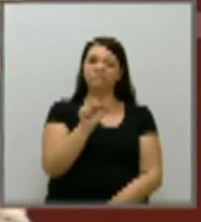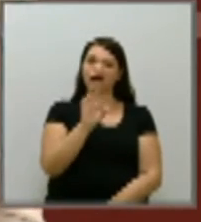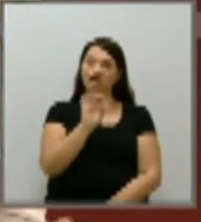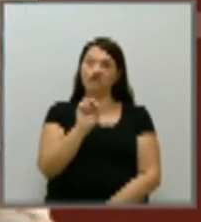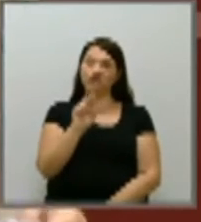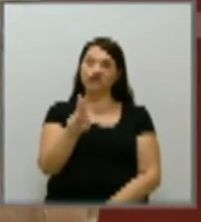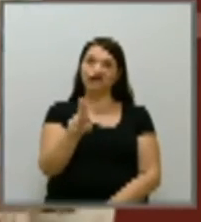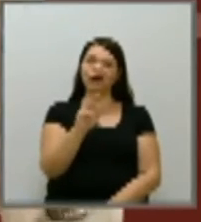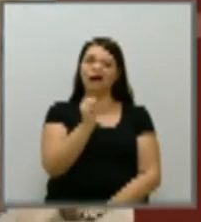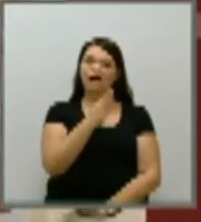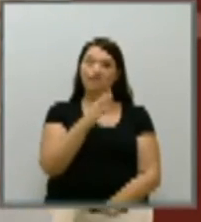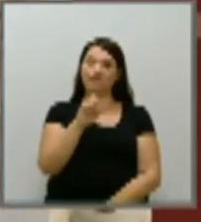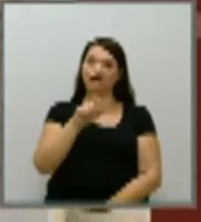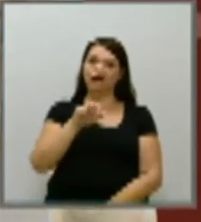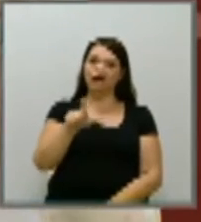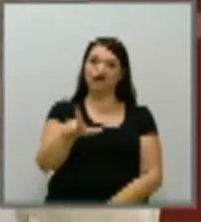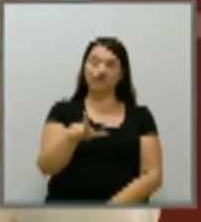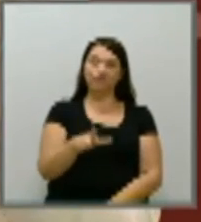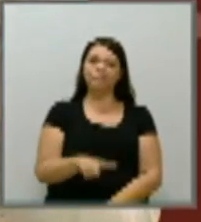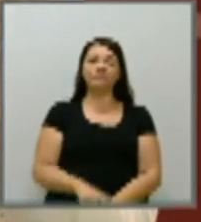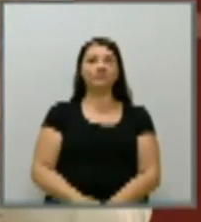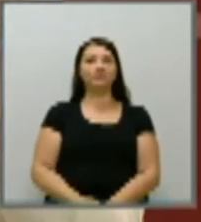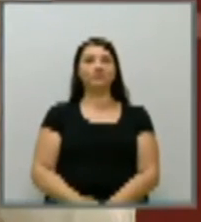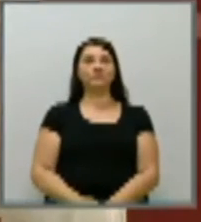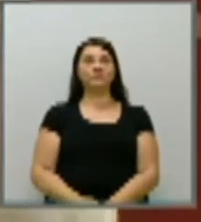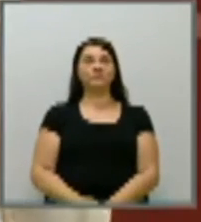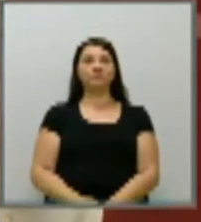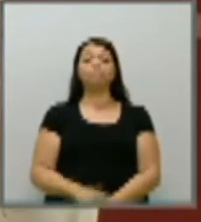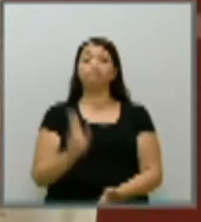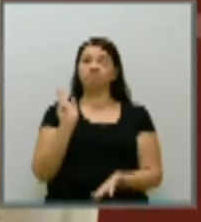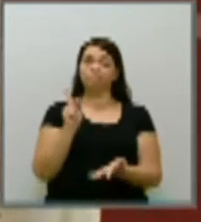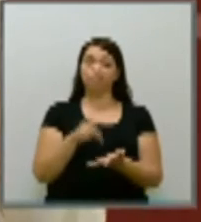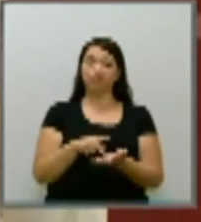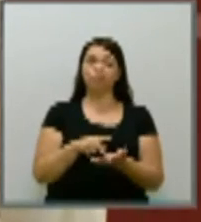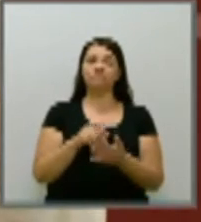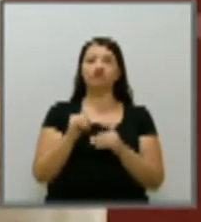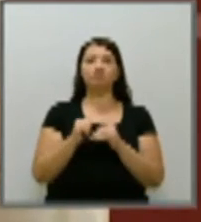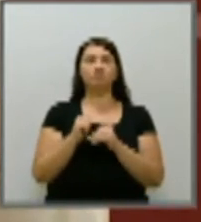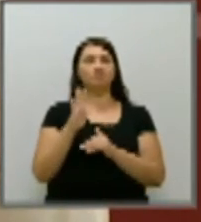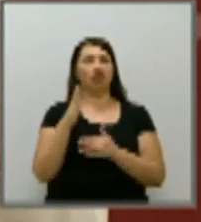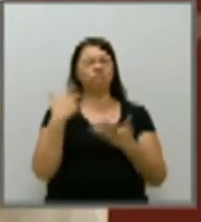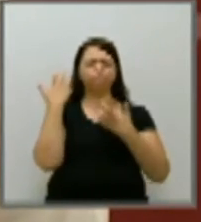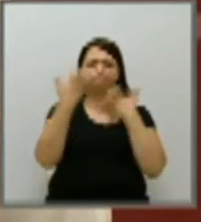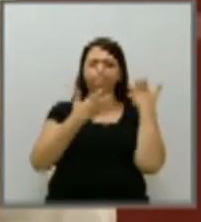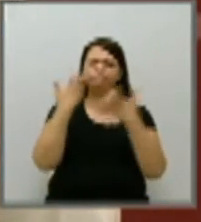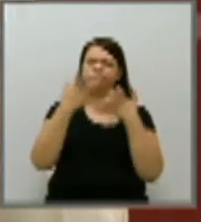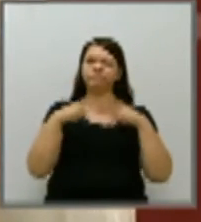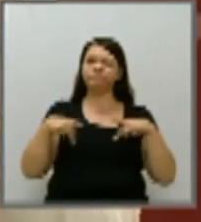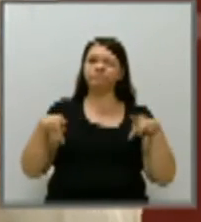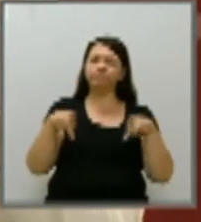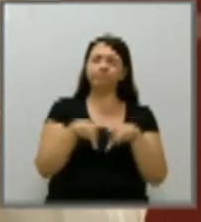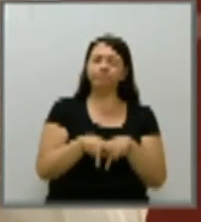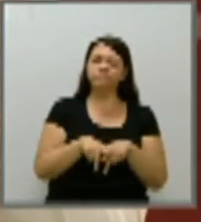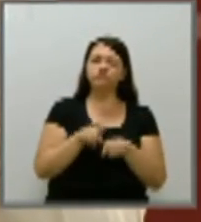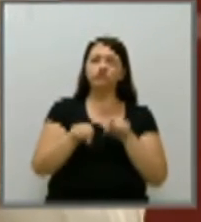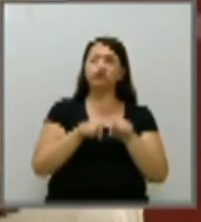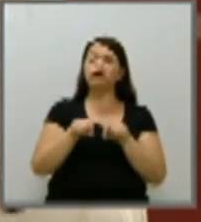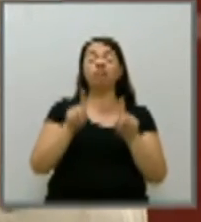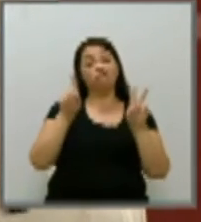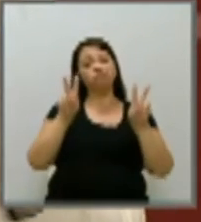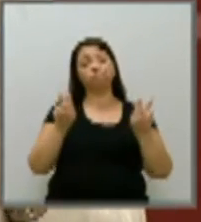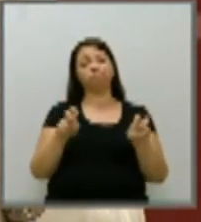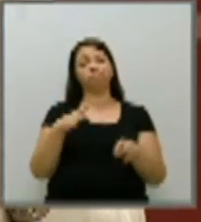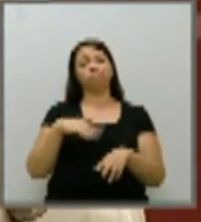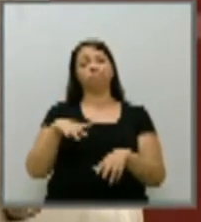Amaral. Temos visto que, de fato, o problema que mais aflige a nossa população, Walter, é a saúde.